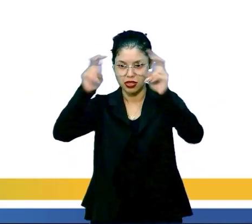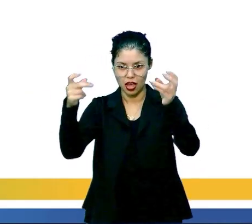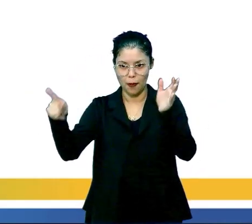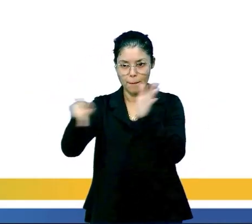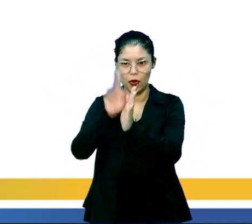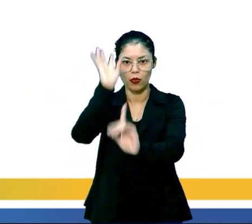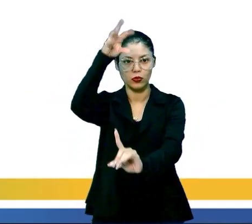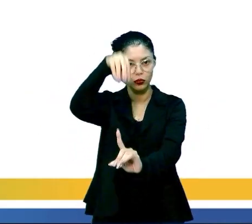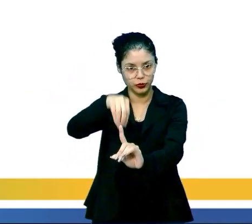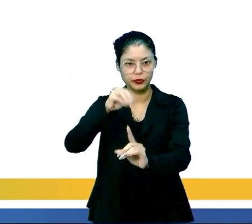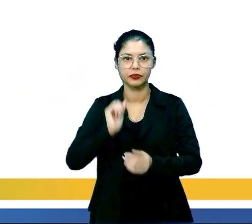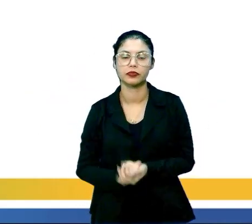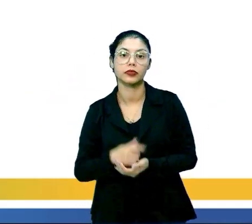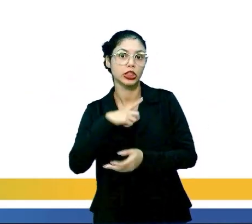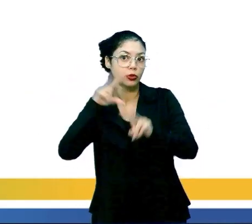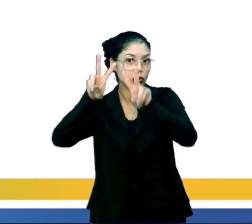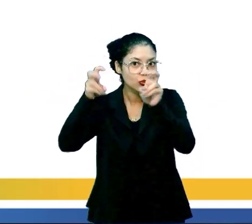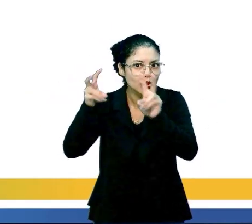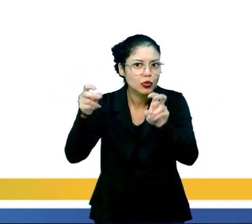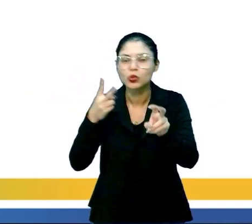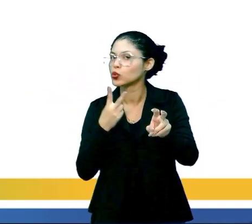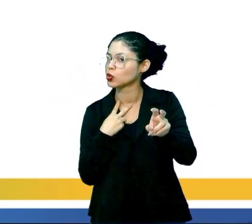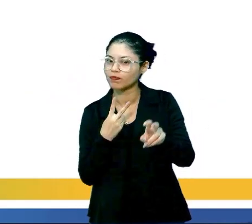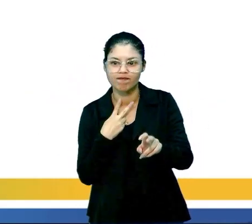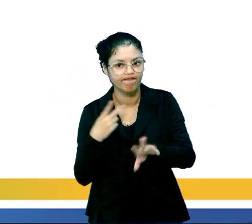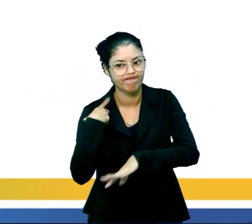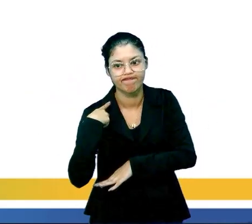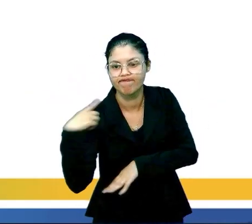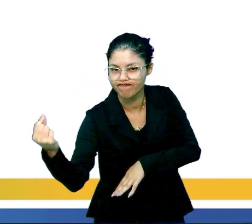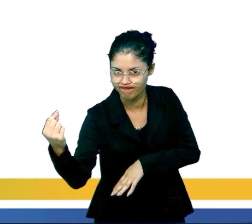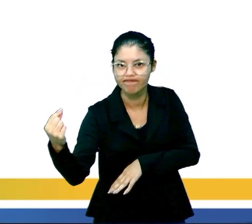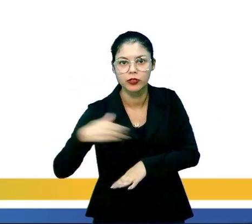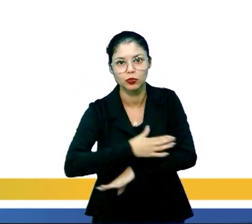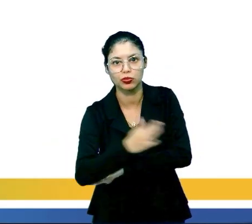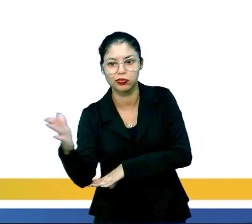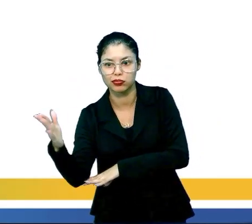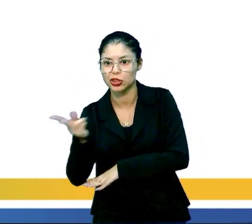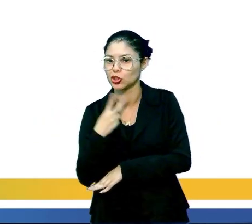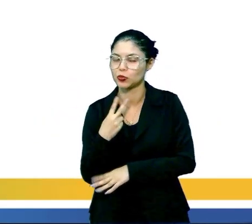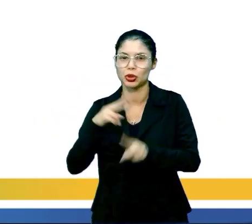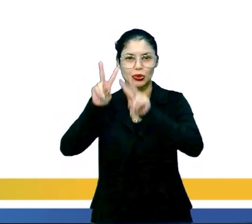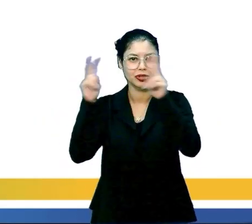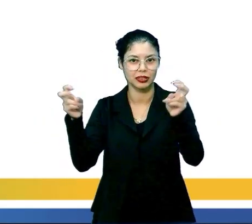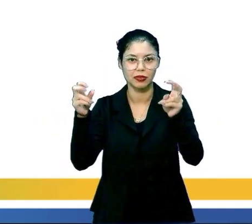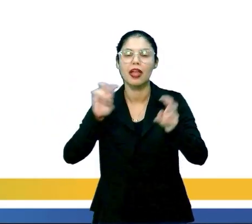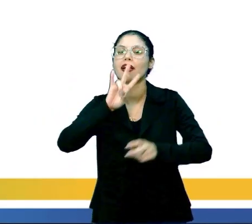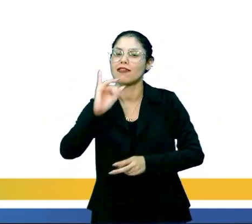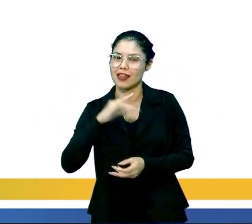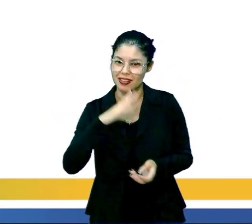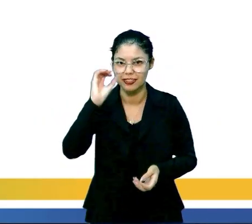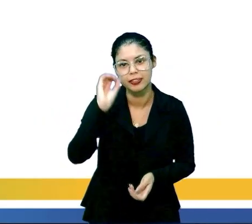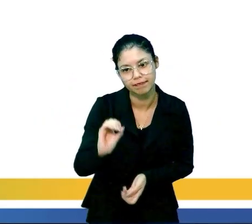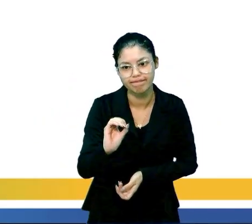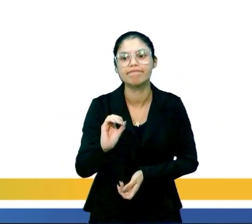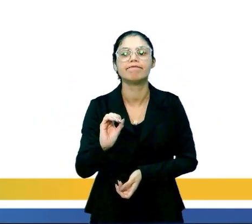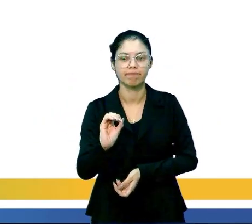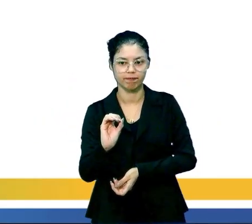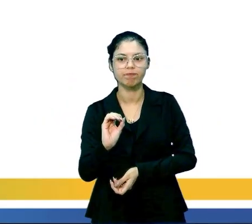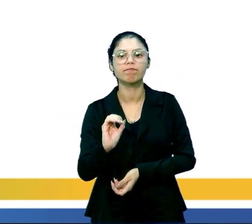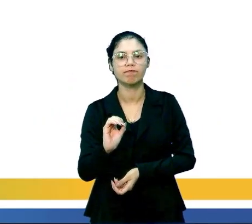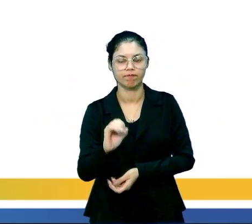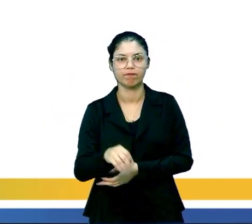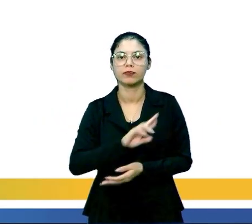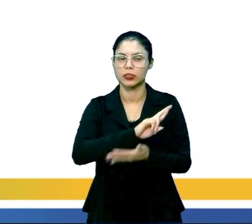ideia central do tema. Nós temos um tema, não podemos fugir a esse tema, porque se nós fugirmos ao tema, nós vamos zerar a redação.